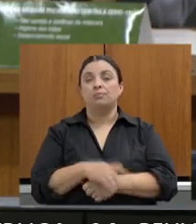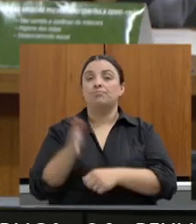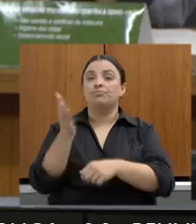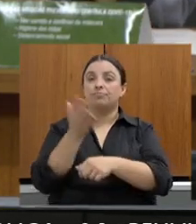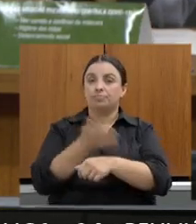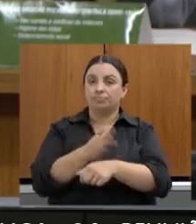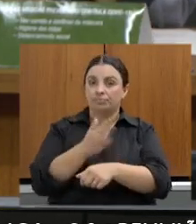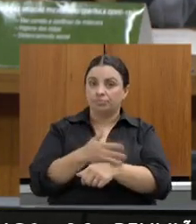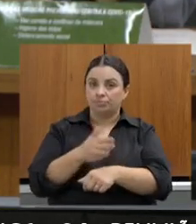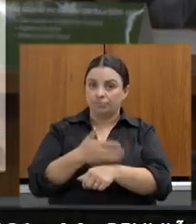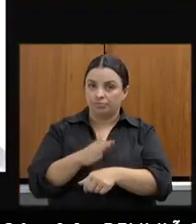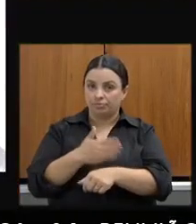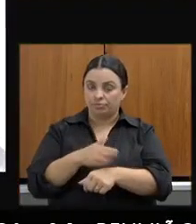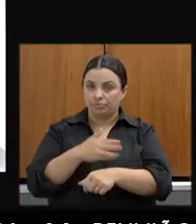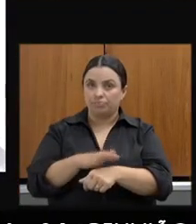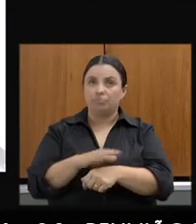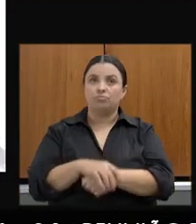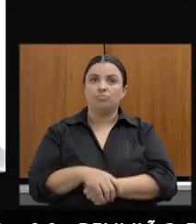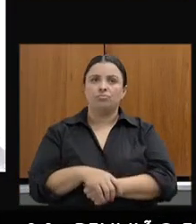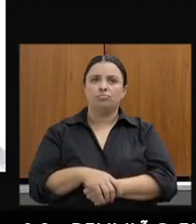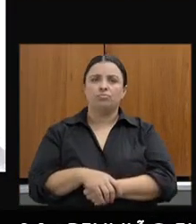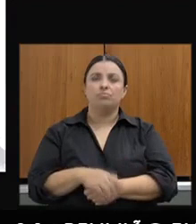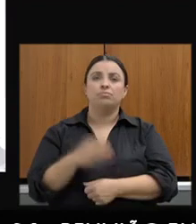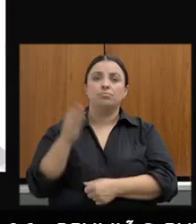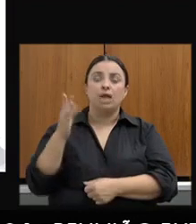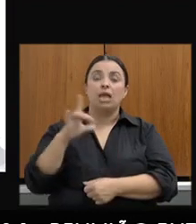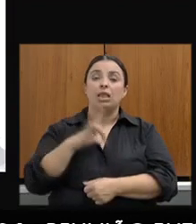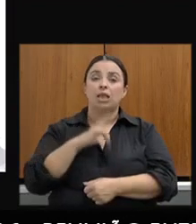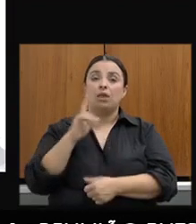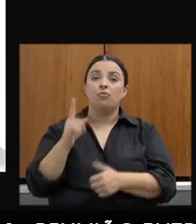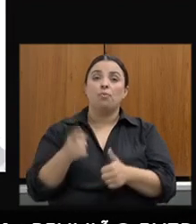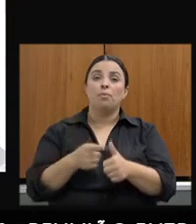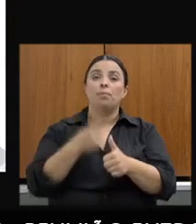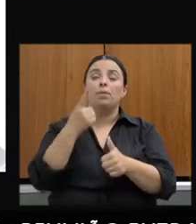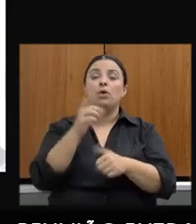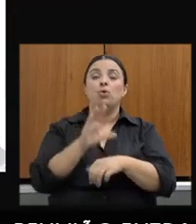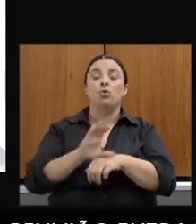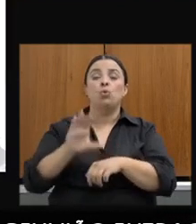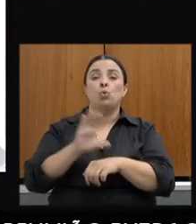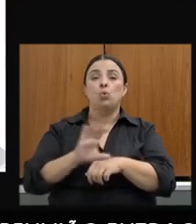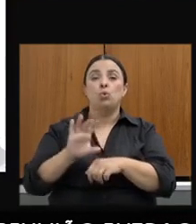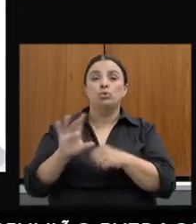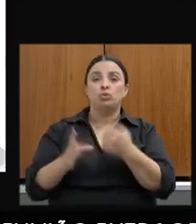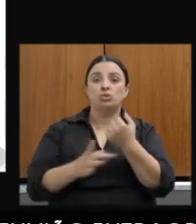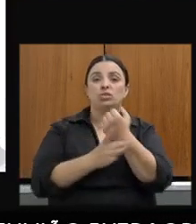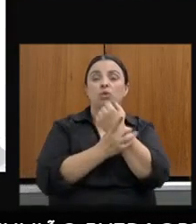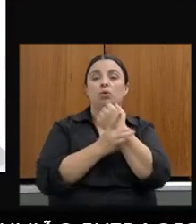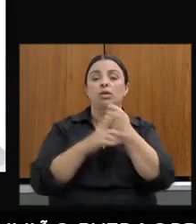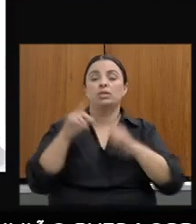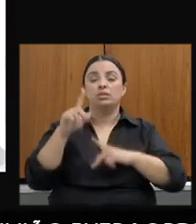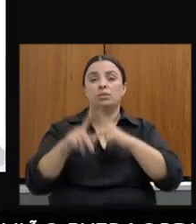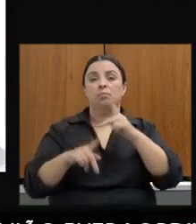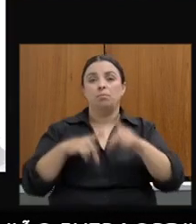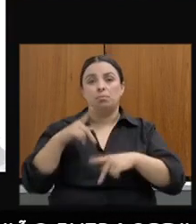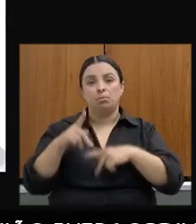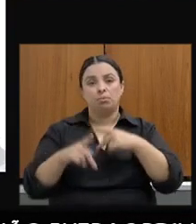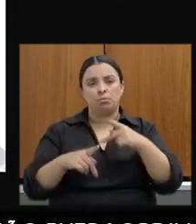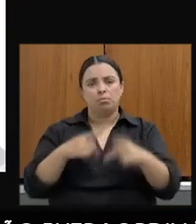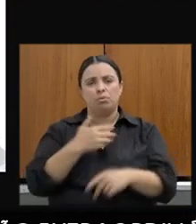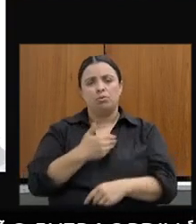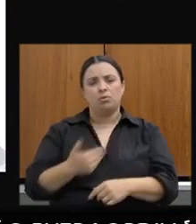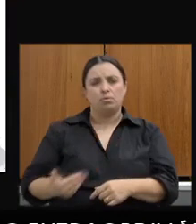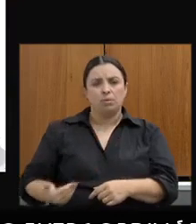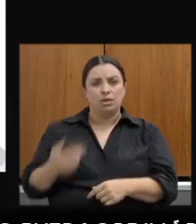tivemos aí o lançamento também do primeiro curso de segurança pública e inteligência aplicada